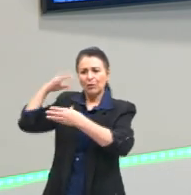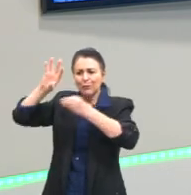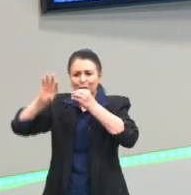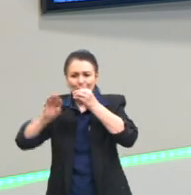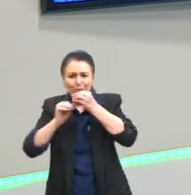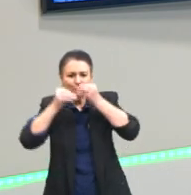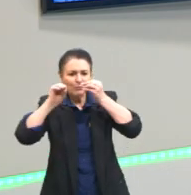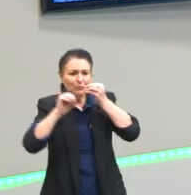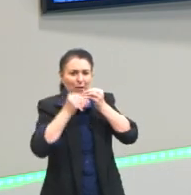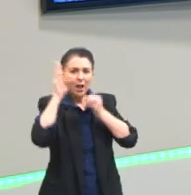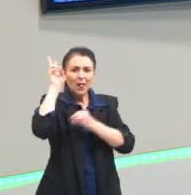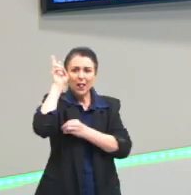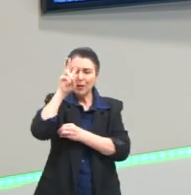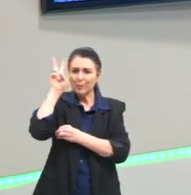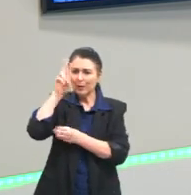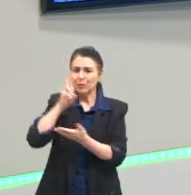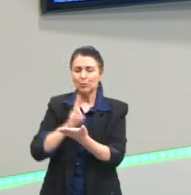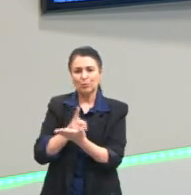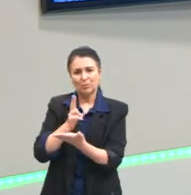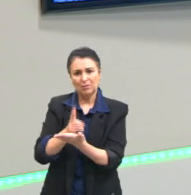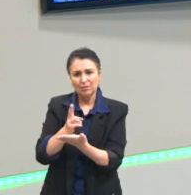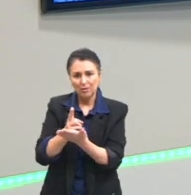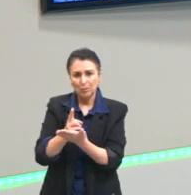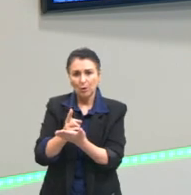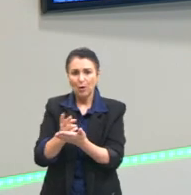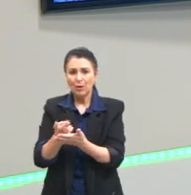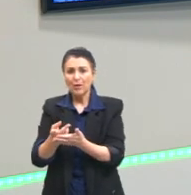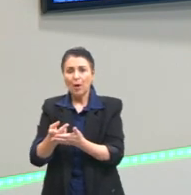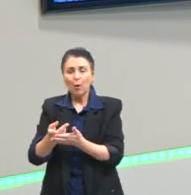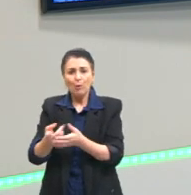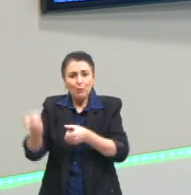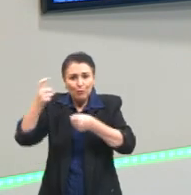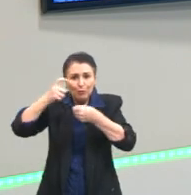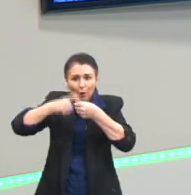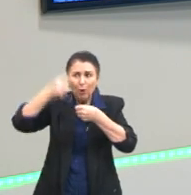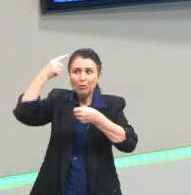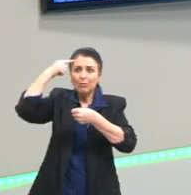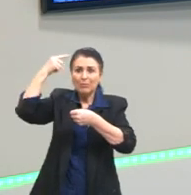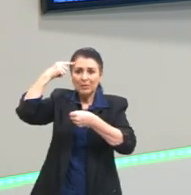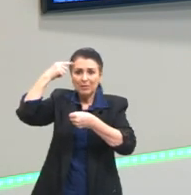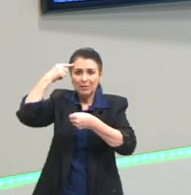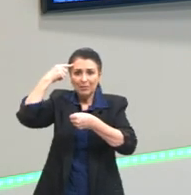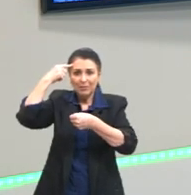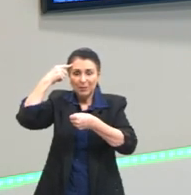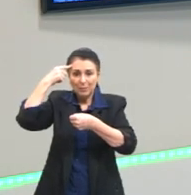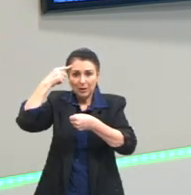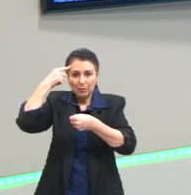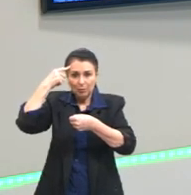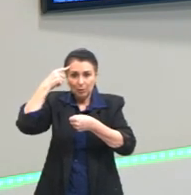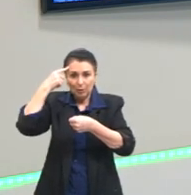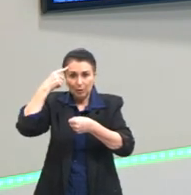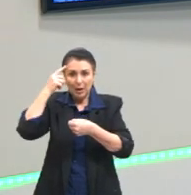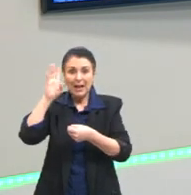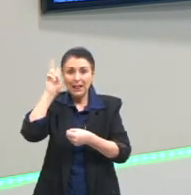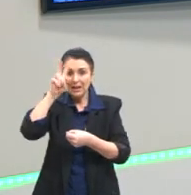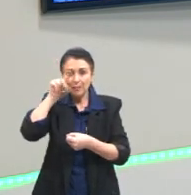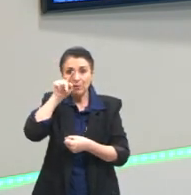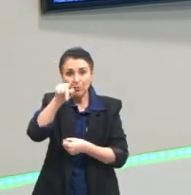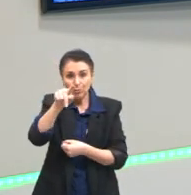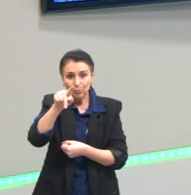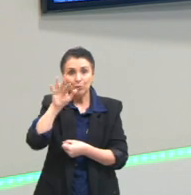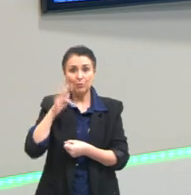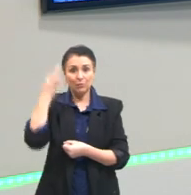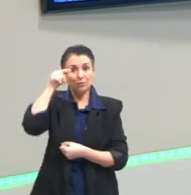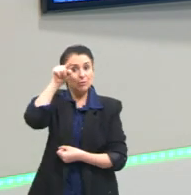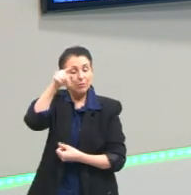e for sempre lembrando fazendo esse esse esse retorno né e trazendo-a ao filósofo presente que você vai estar estudando você